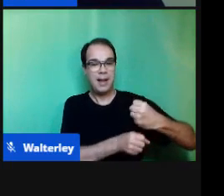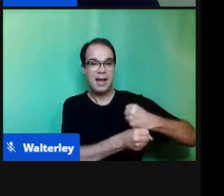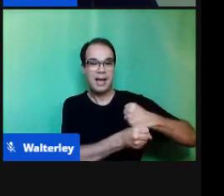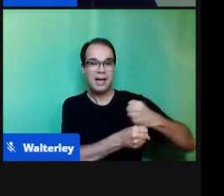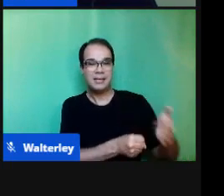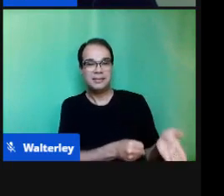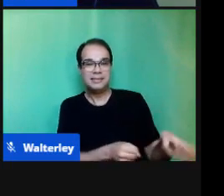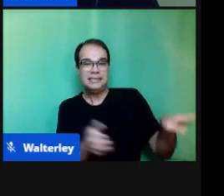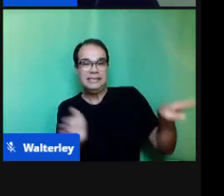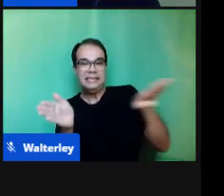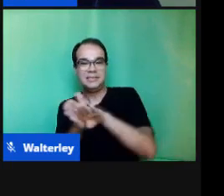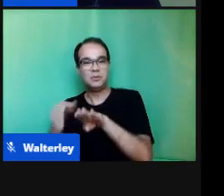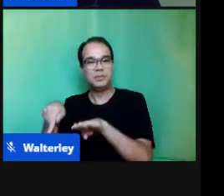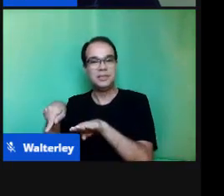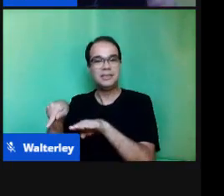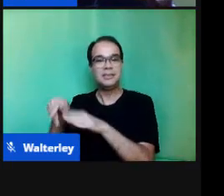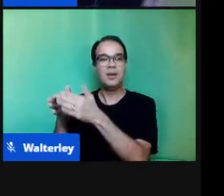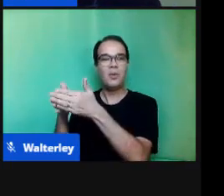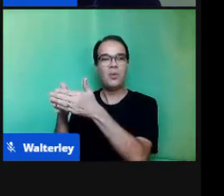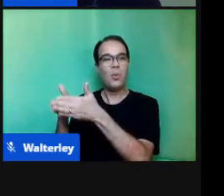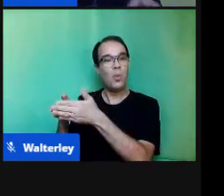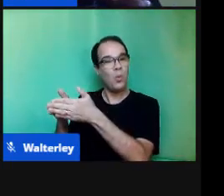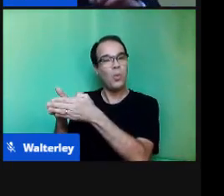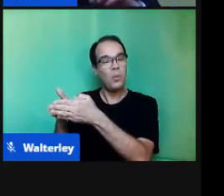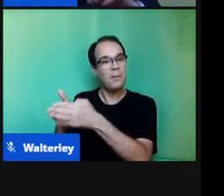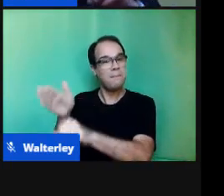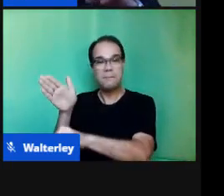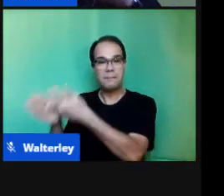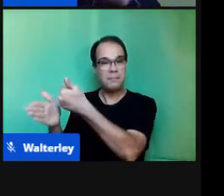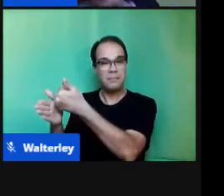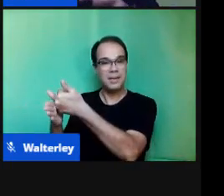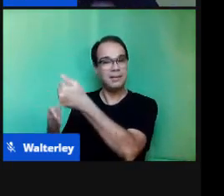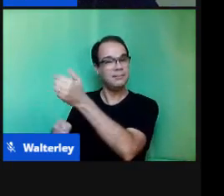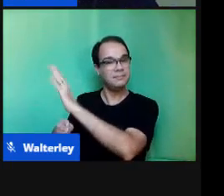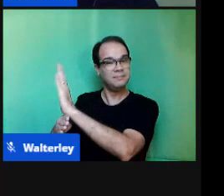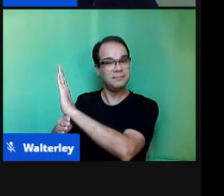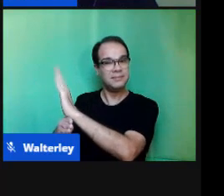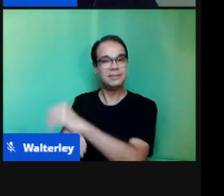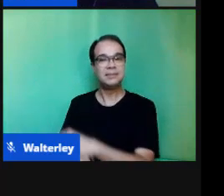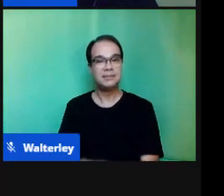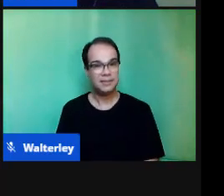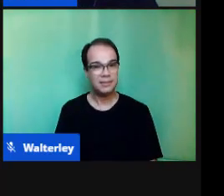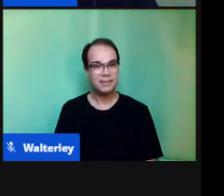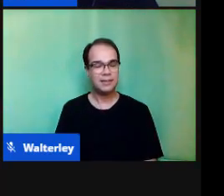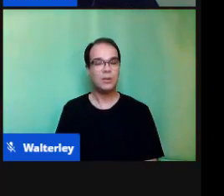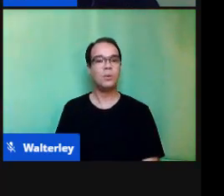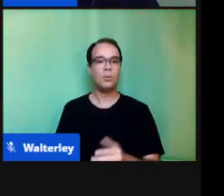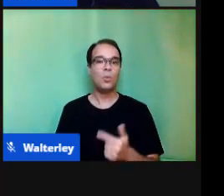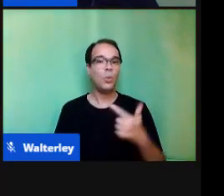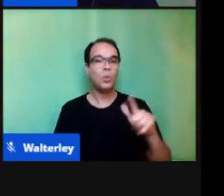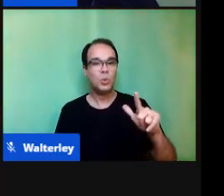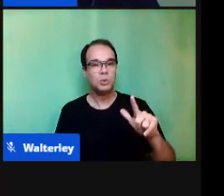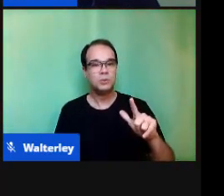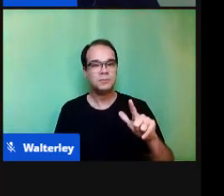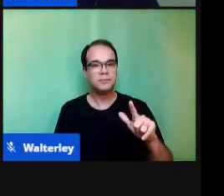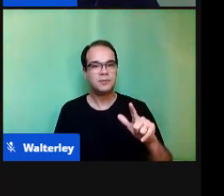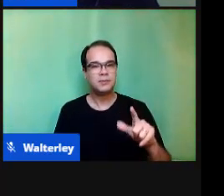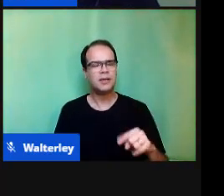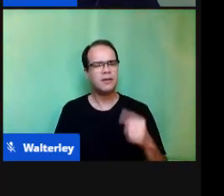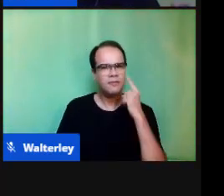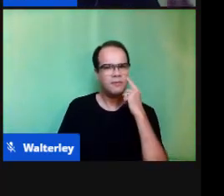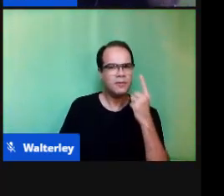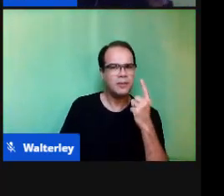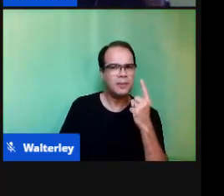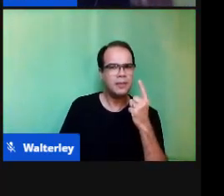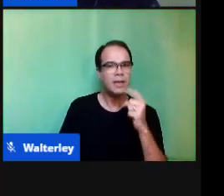Já em 1908, a gente tem o primeiro registro de gravação aqui no estado. É a gravação